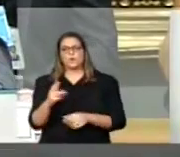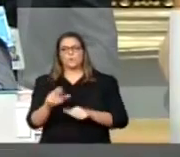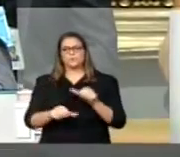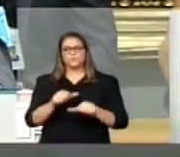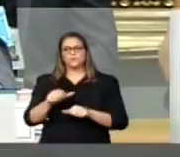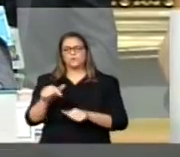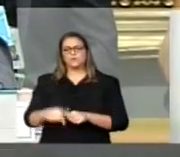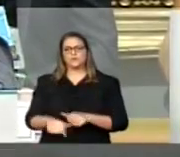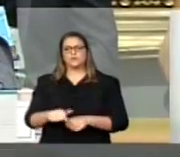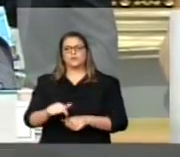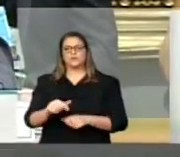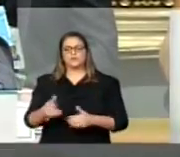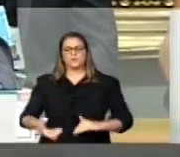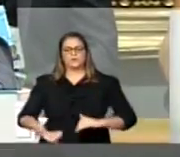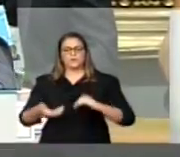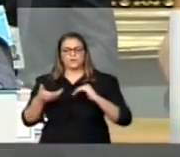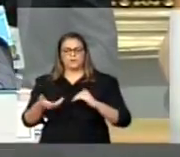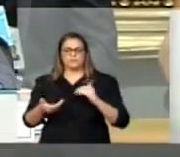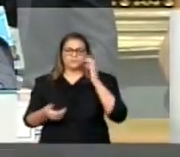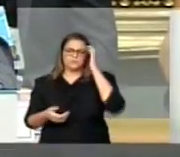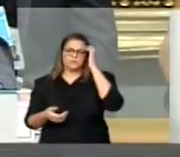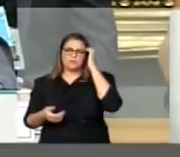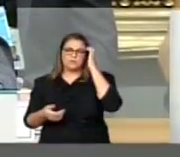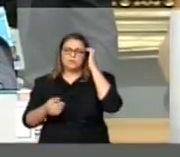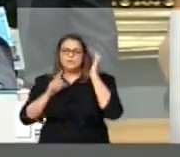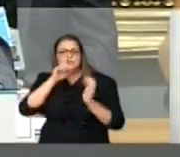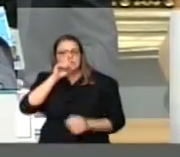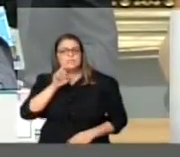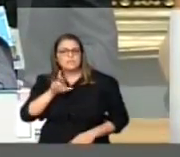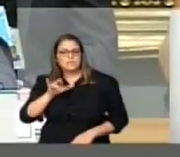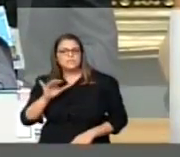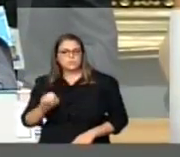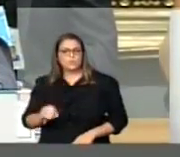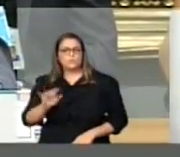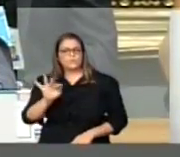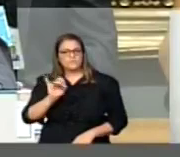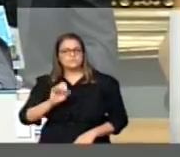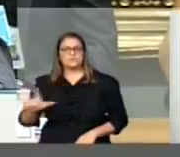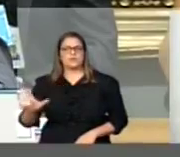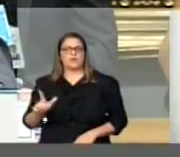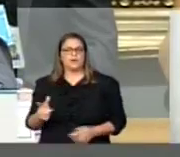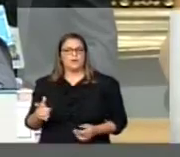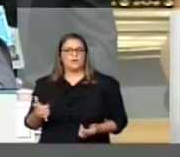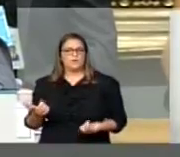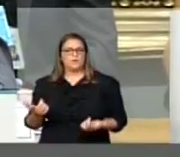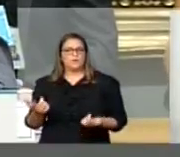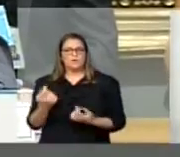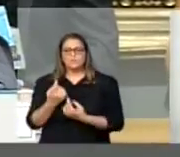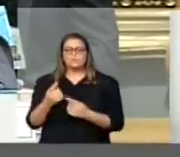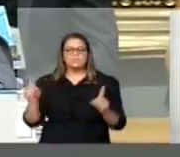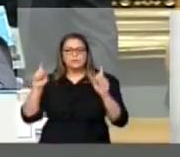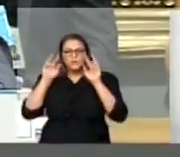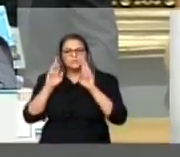Congresso Nacional, criando risco fiscal e violando a separação dos poderes.